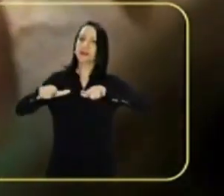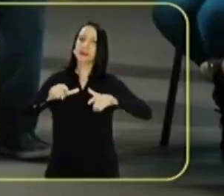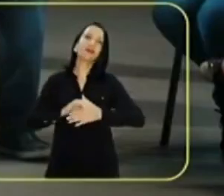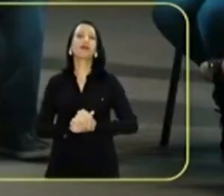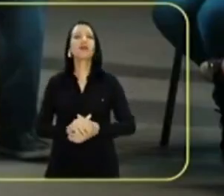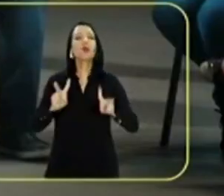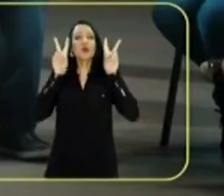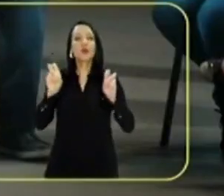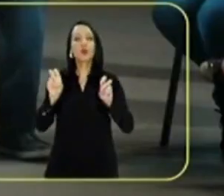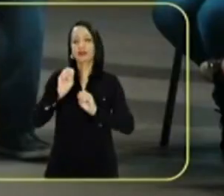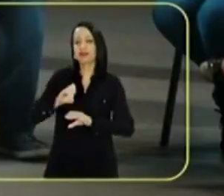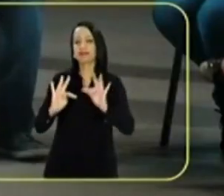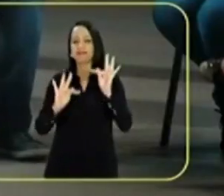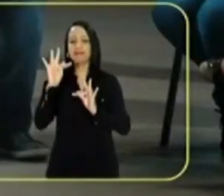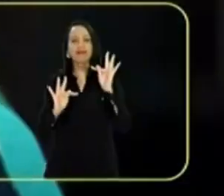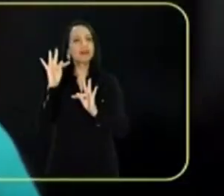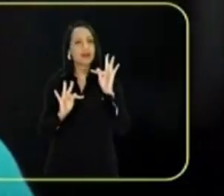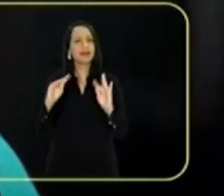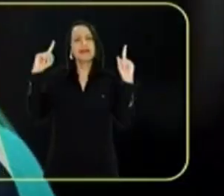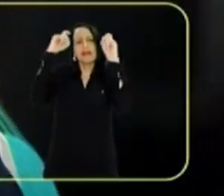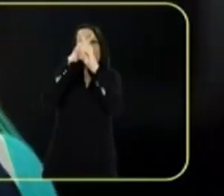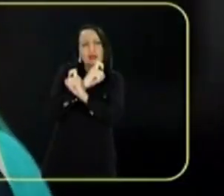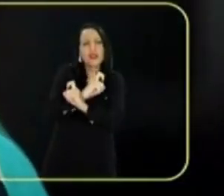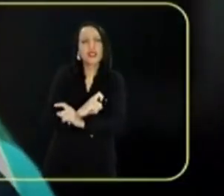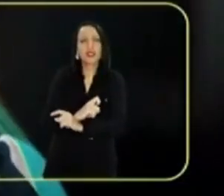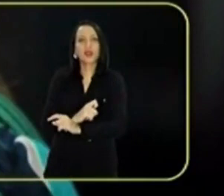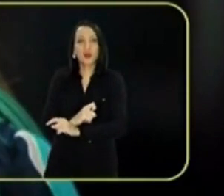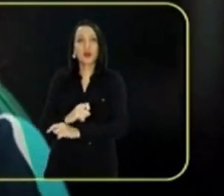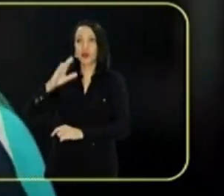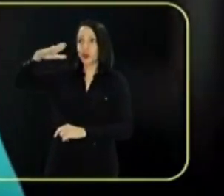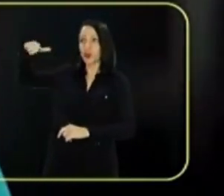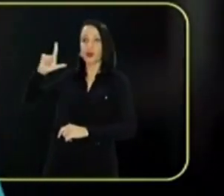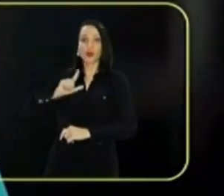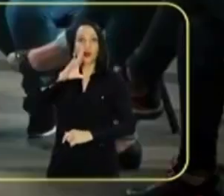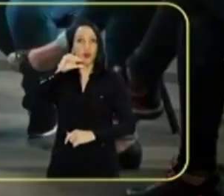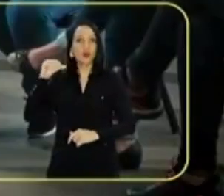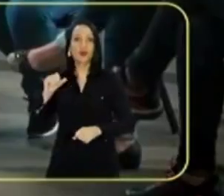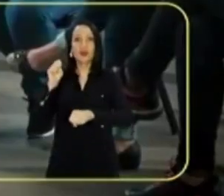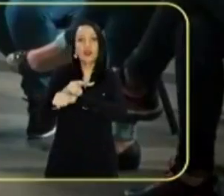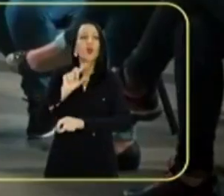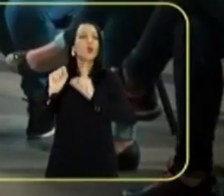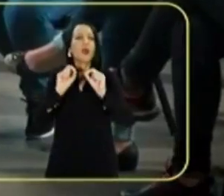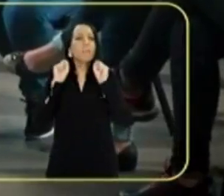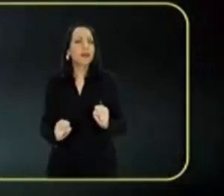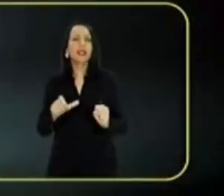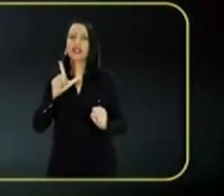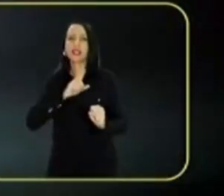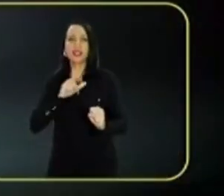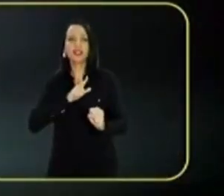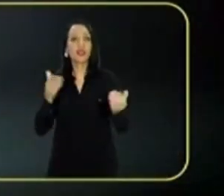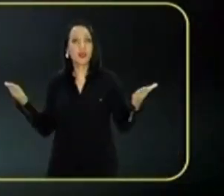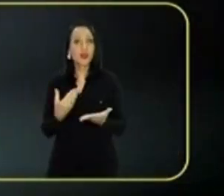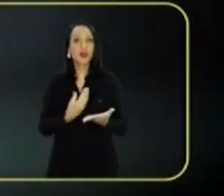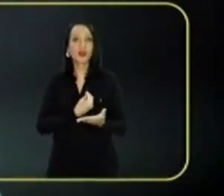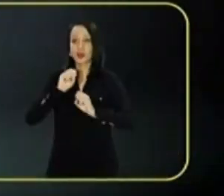trabalhar. Sobre o ensino técnico, eu acho que é bem difícil do adolescente conseguir entrar. O que você poderia fazer para